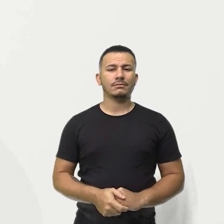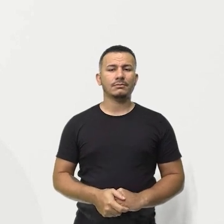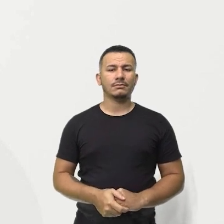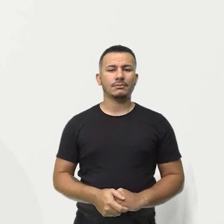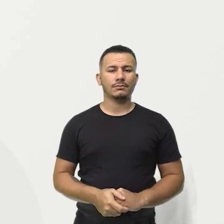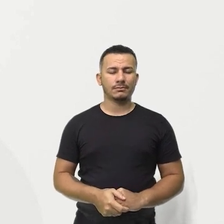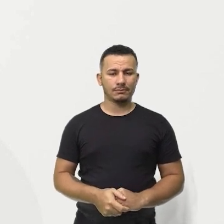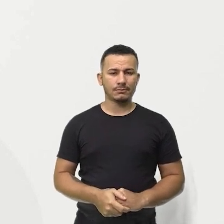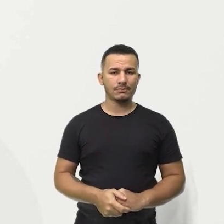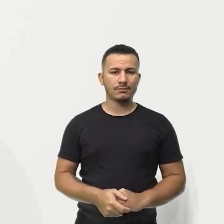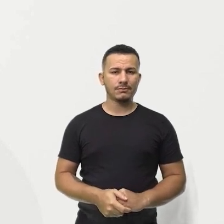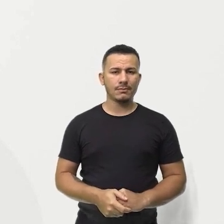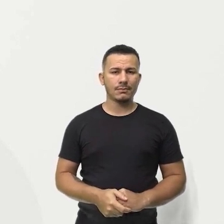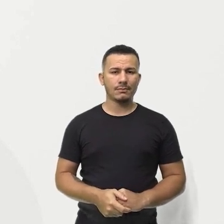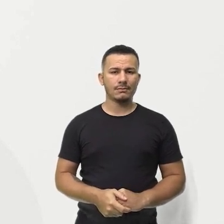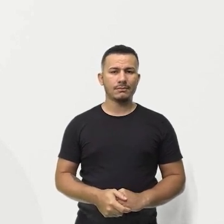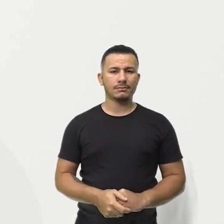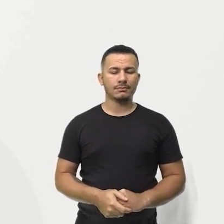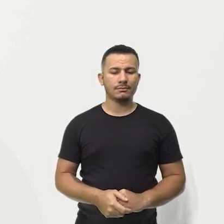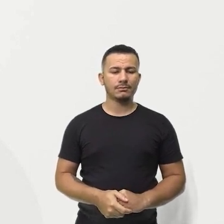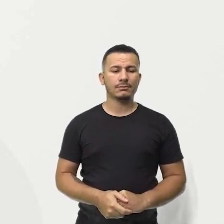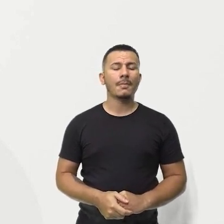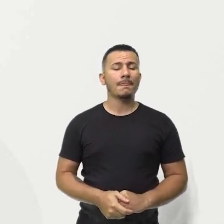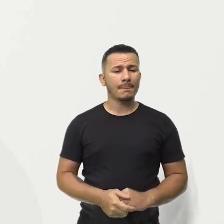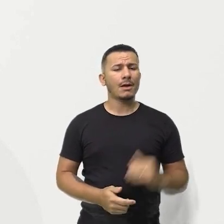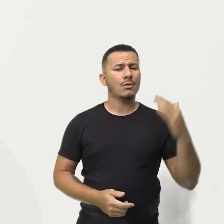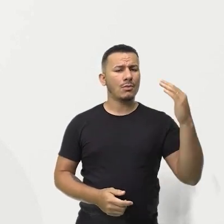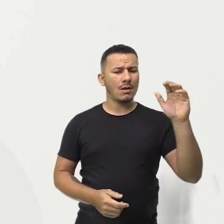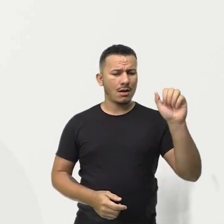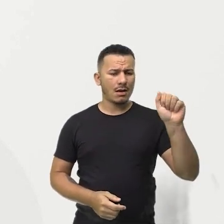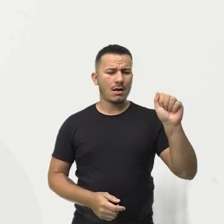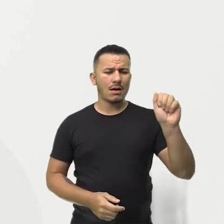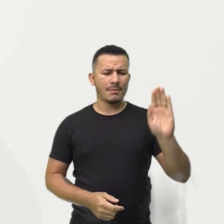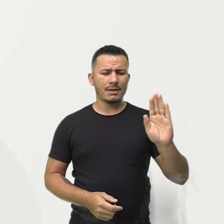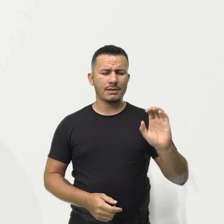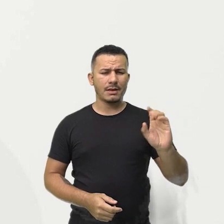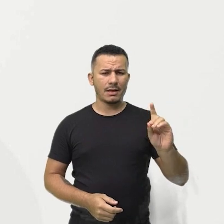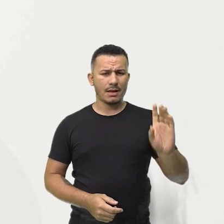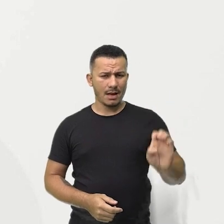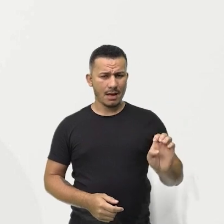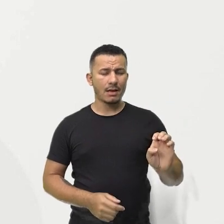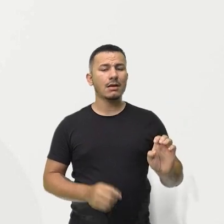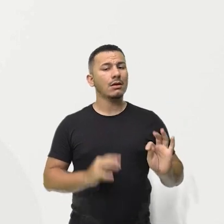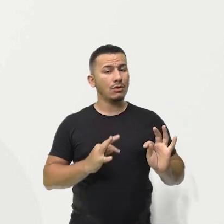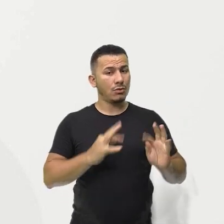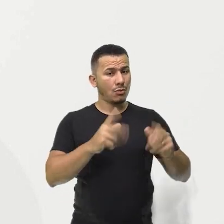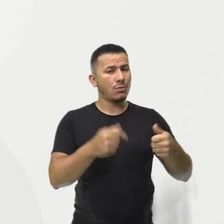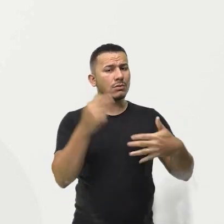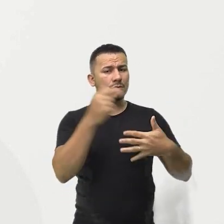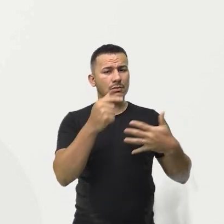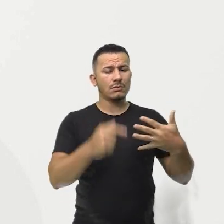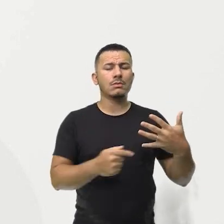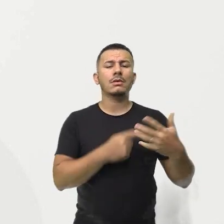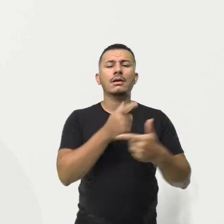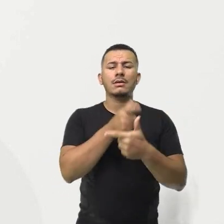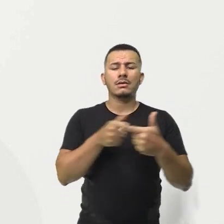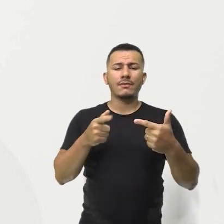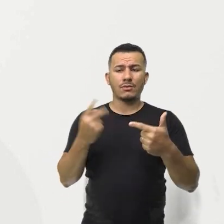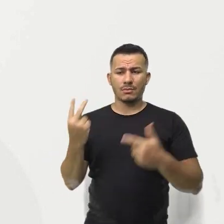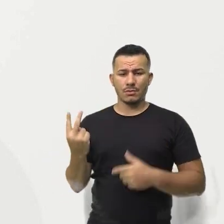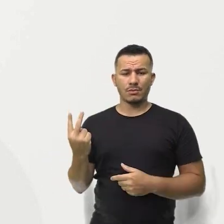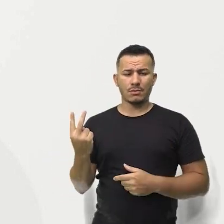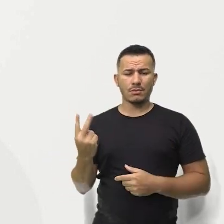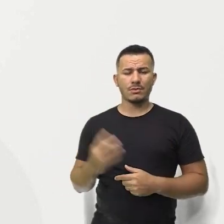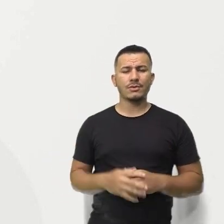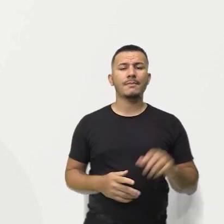só, temos aí as coordenadas e a gente vai, então, dividir aí essas coordenadas, tá